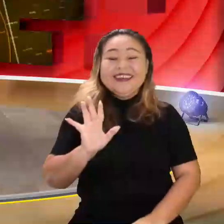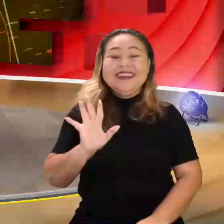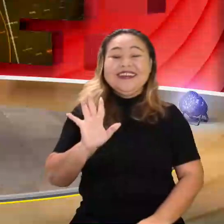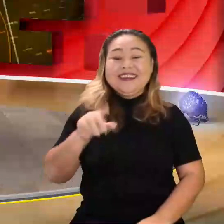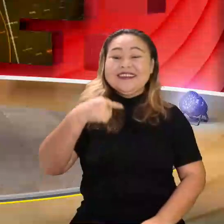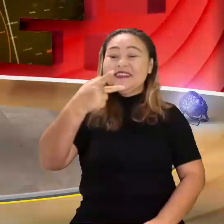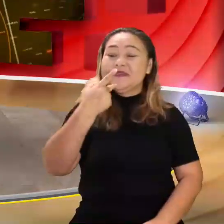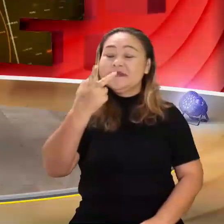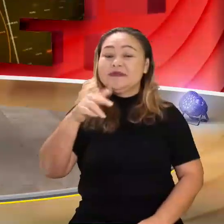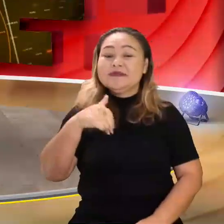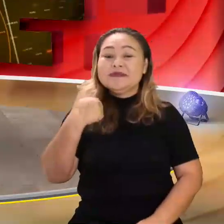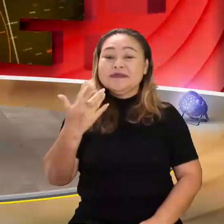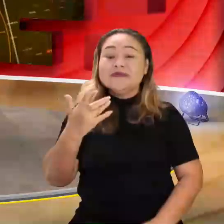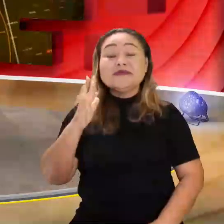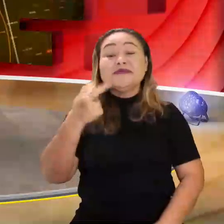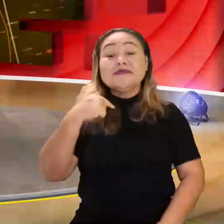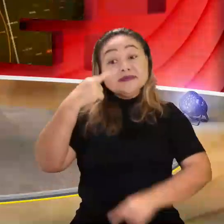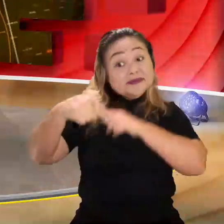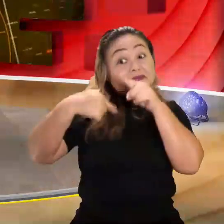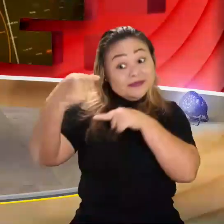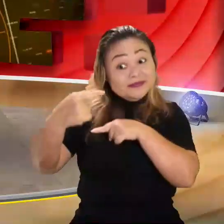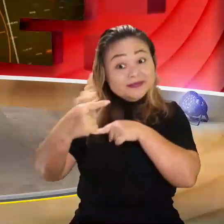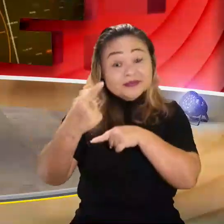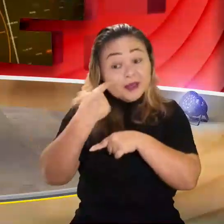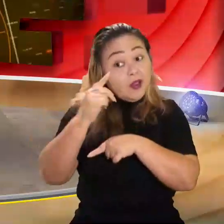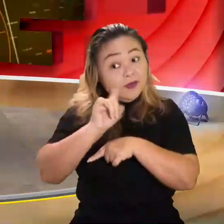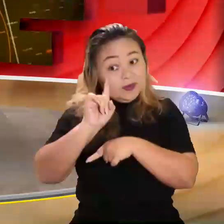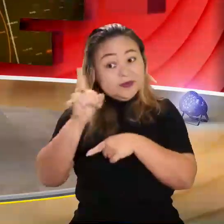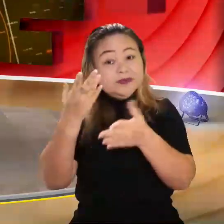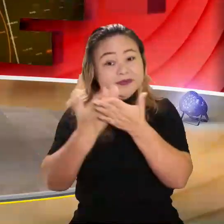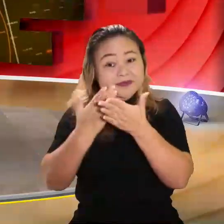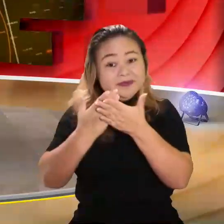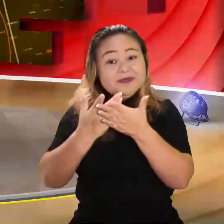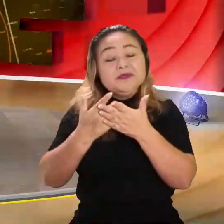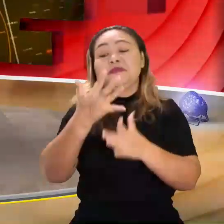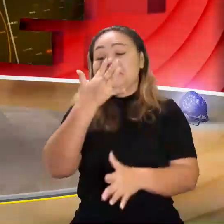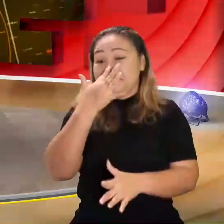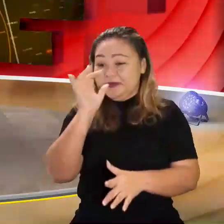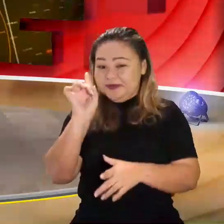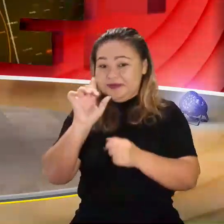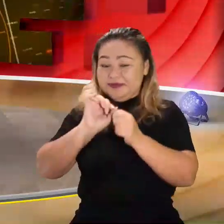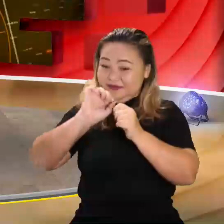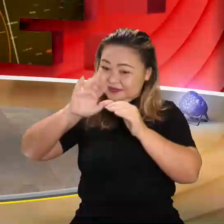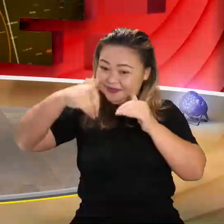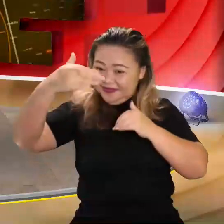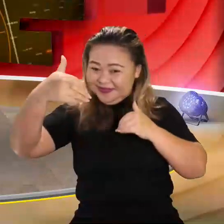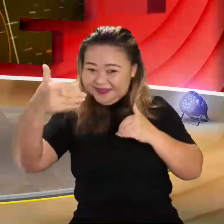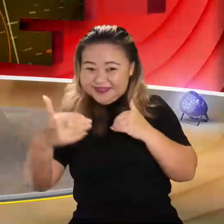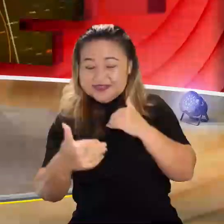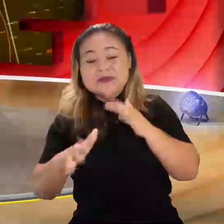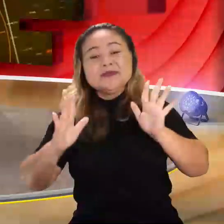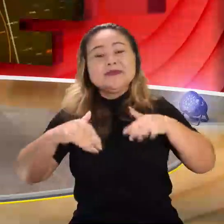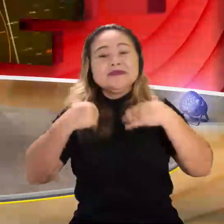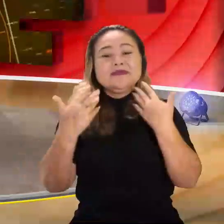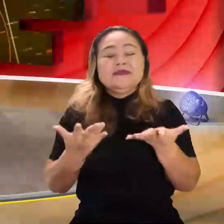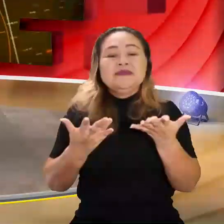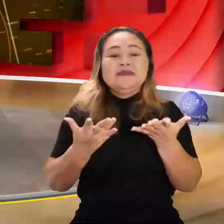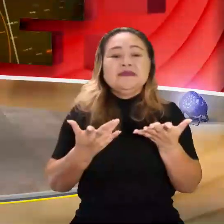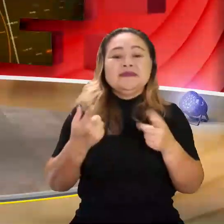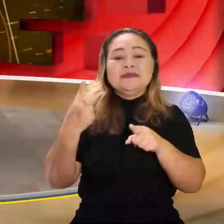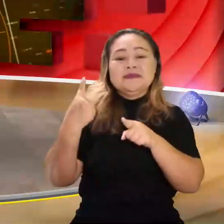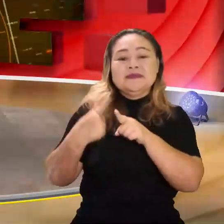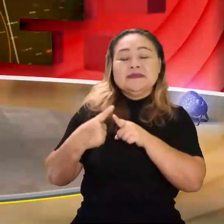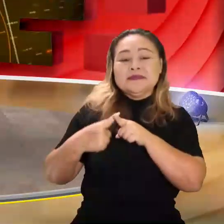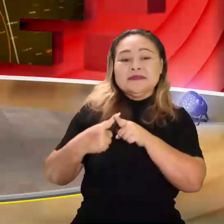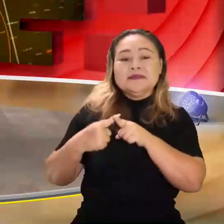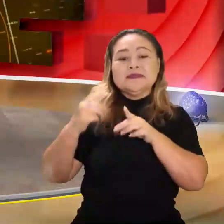na próxima aula. É porque eu já vi a próxima aula, vocês não viram ainda, tá? Eu já assisti. Além do horizonte, né? Já. Então, porque a gente